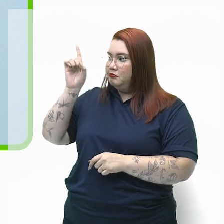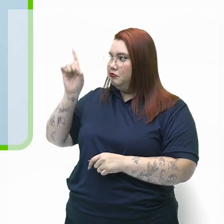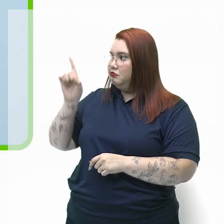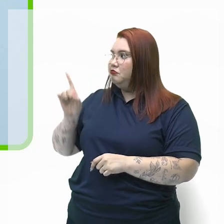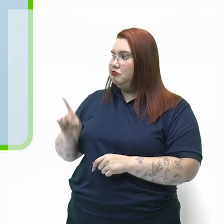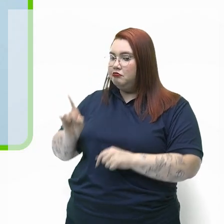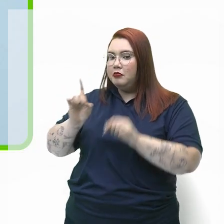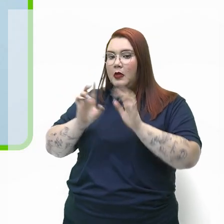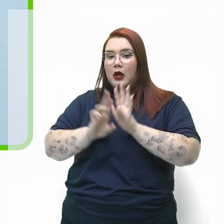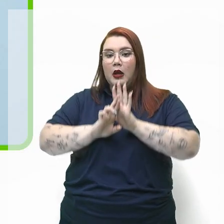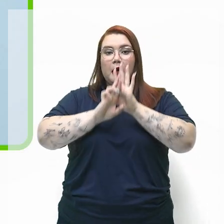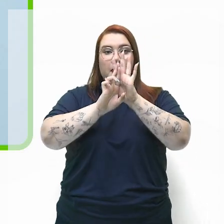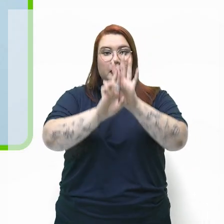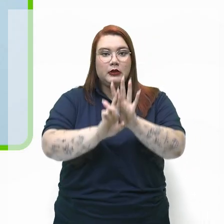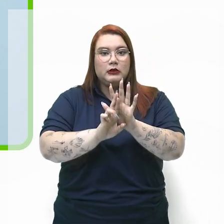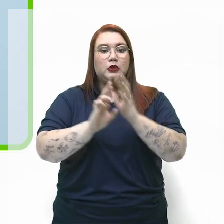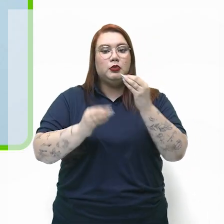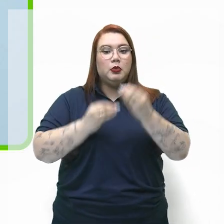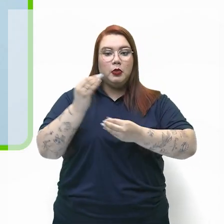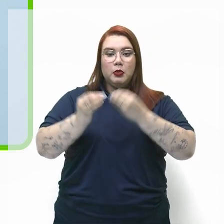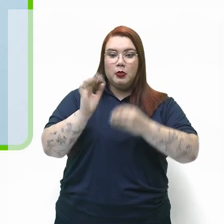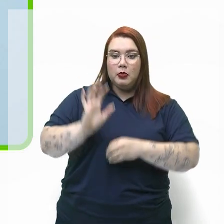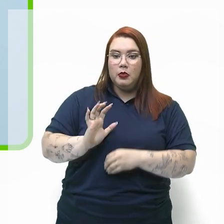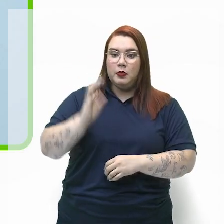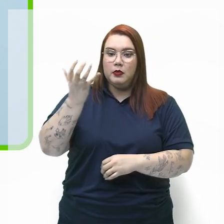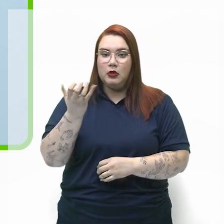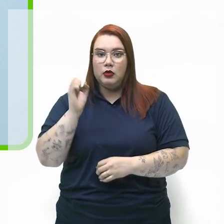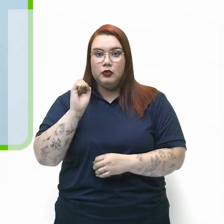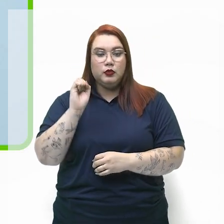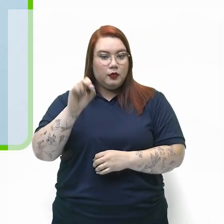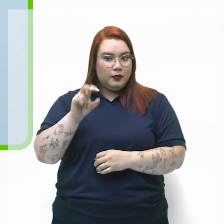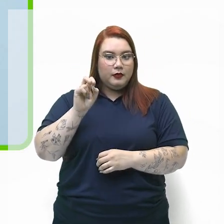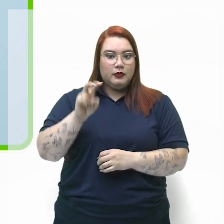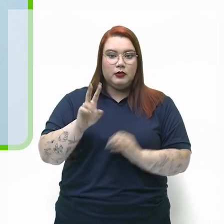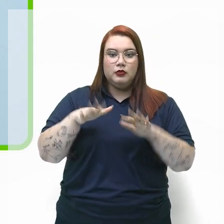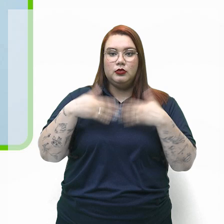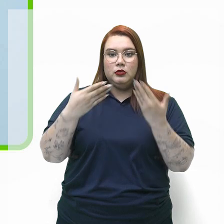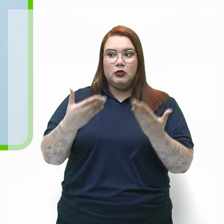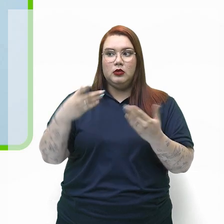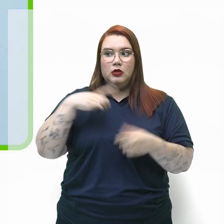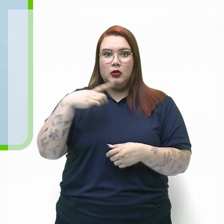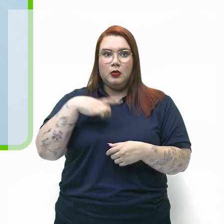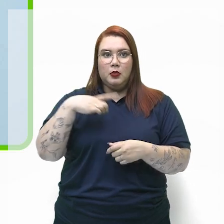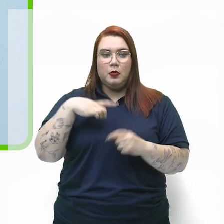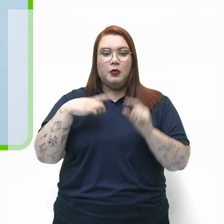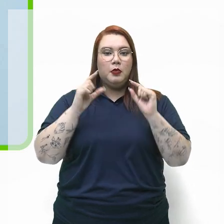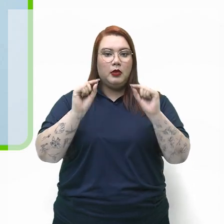como acontece, né, a infecção desse vírus. A gente tem aqui,